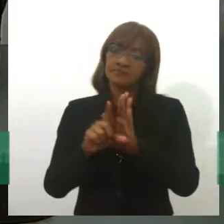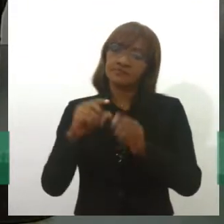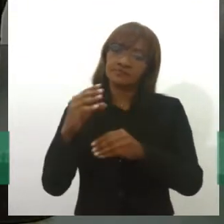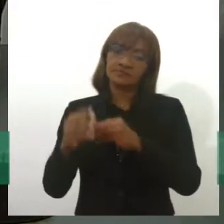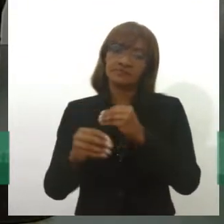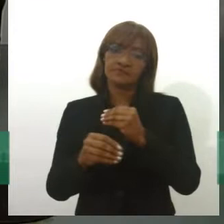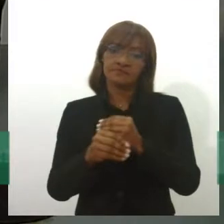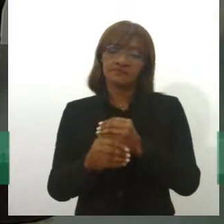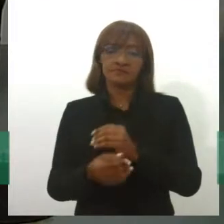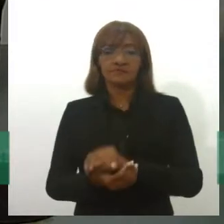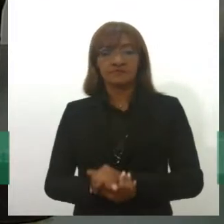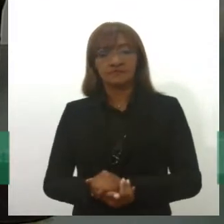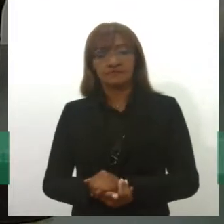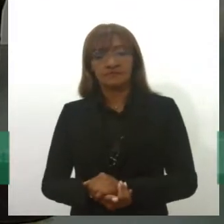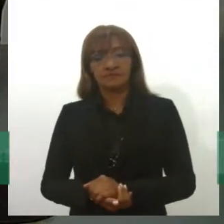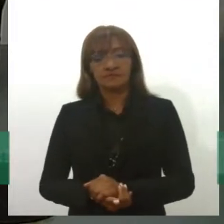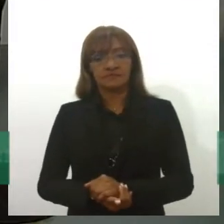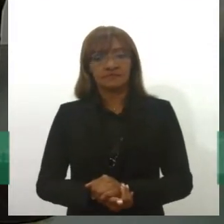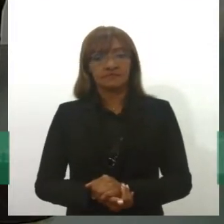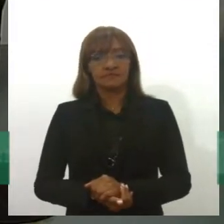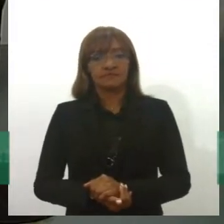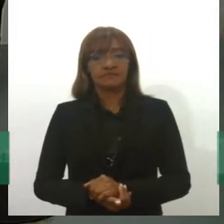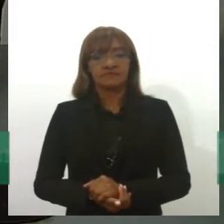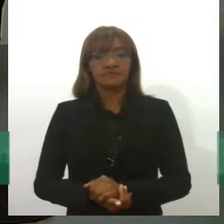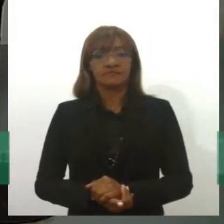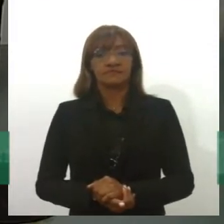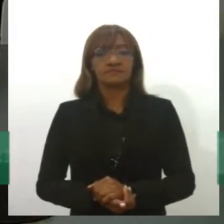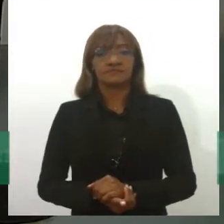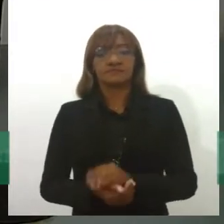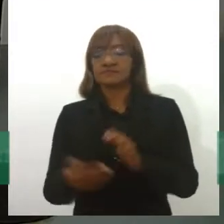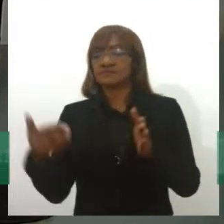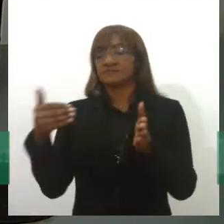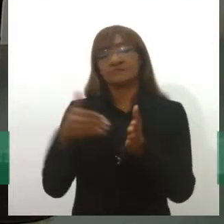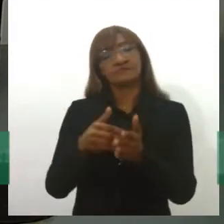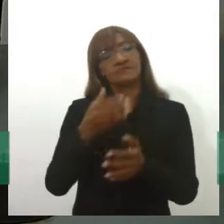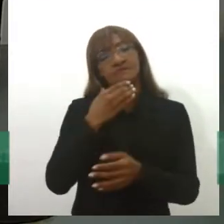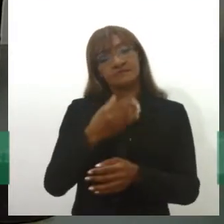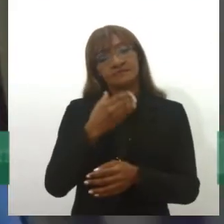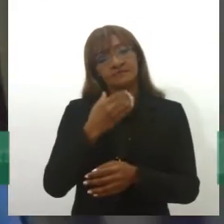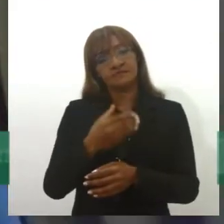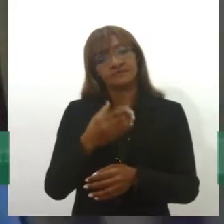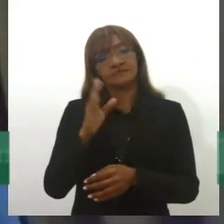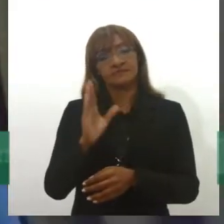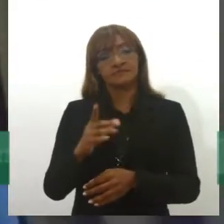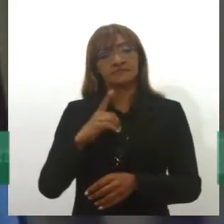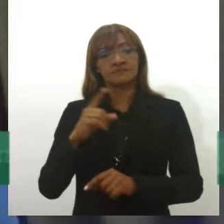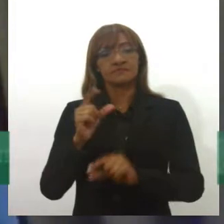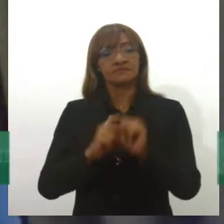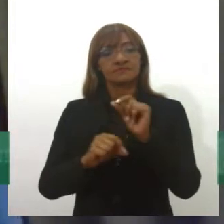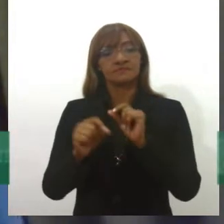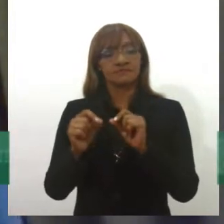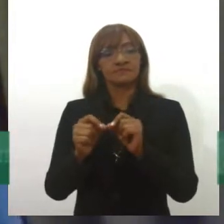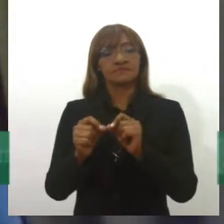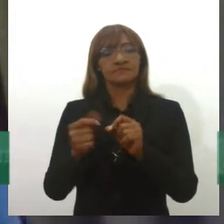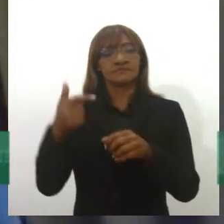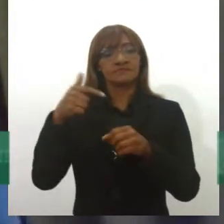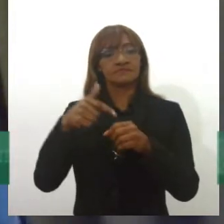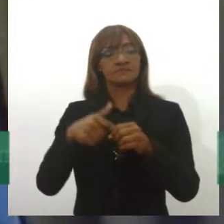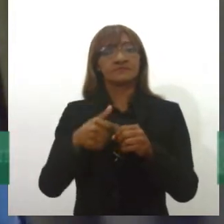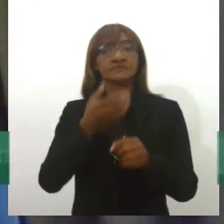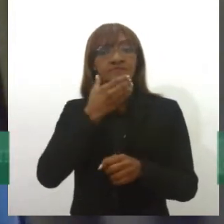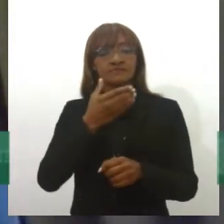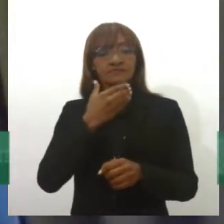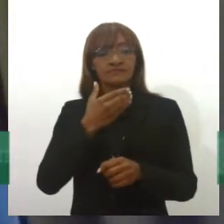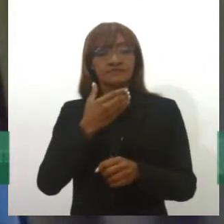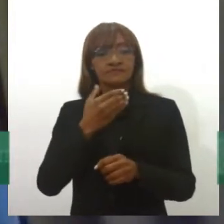que você A lei finalizasse. isentou PIS/COFINS até o final do ano, né, que é o tributo federal que tem grande impacto também no preço dos combustíveis. Então, a expectativa